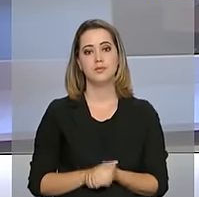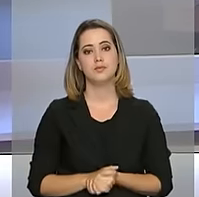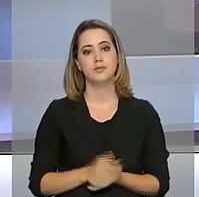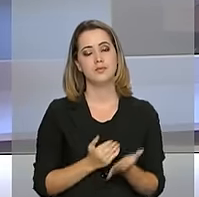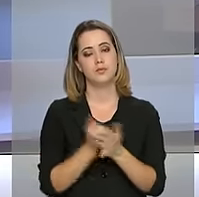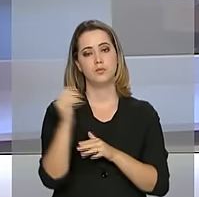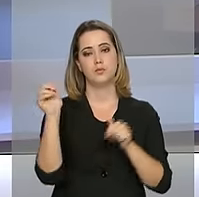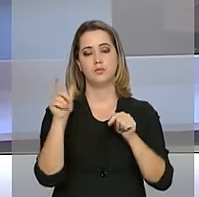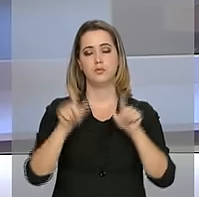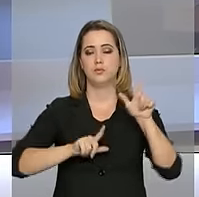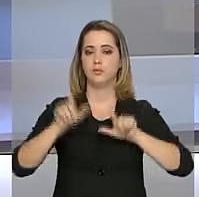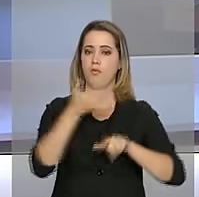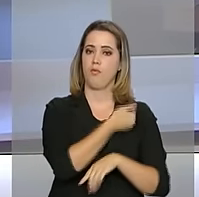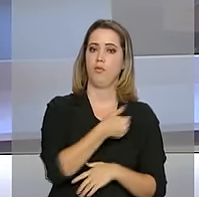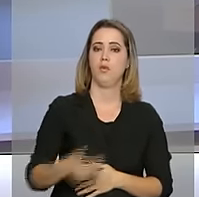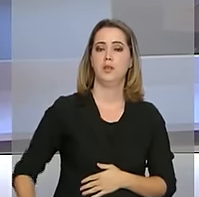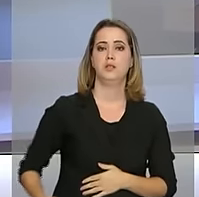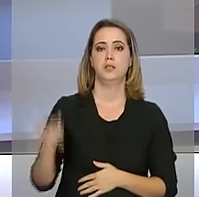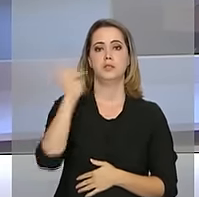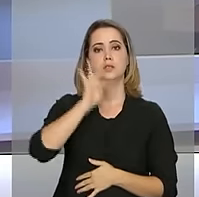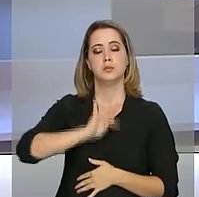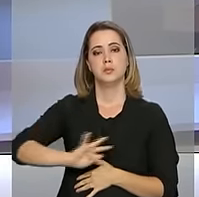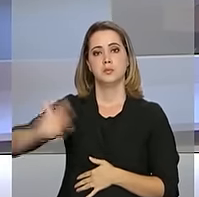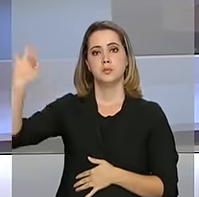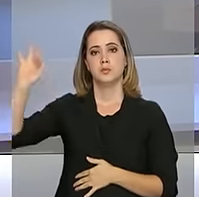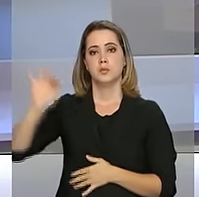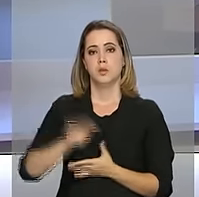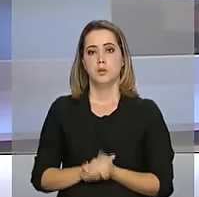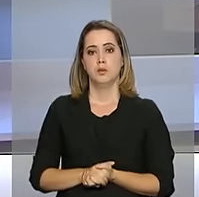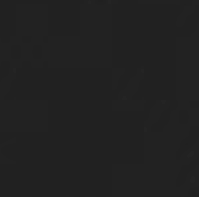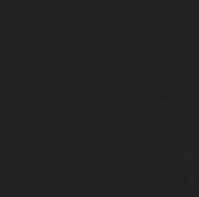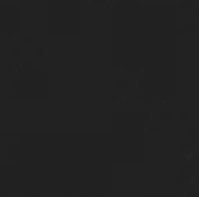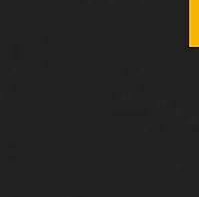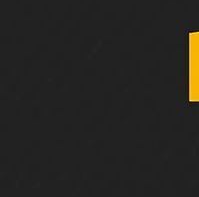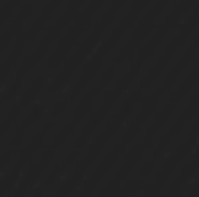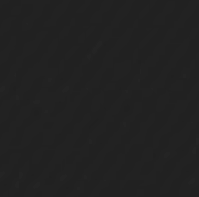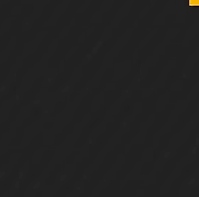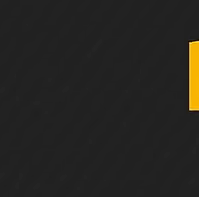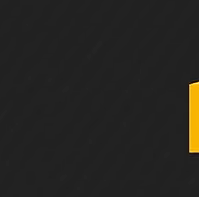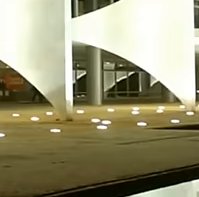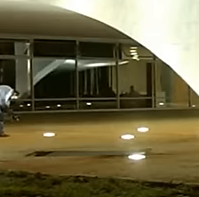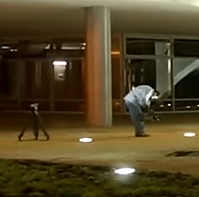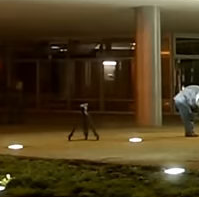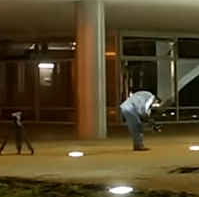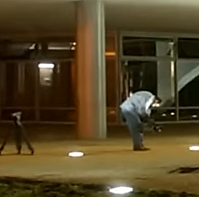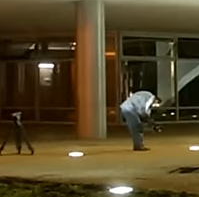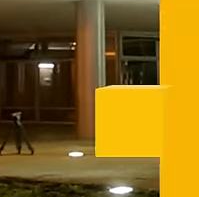Continue com a gente aqui na NBR, a TV do Governo Federal.